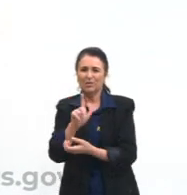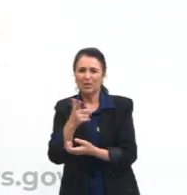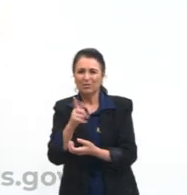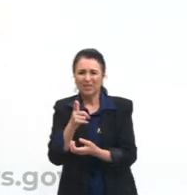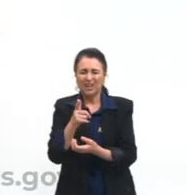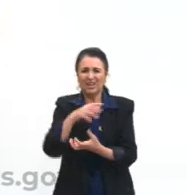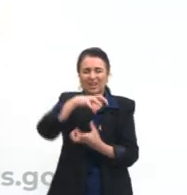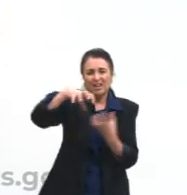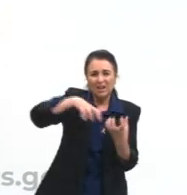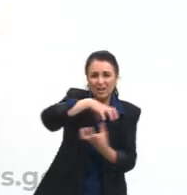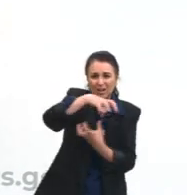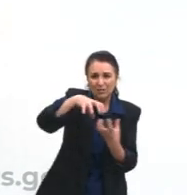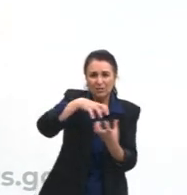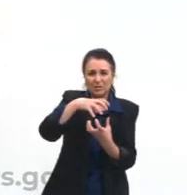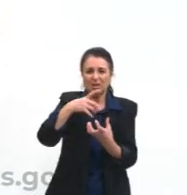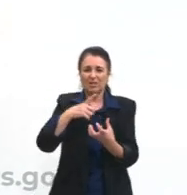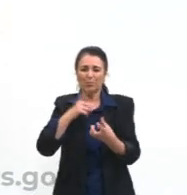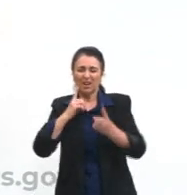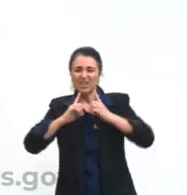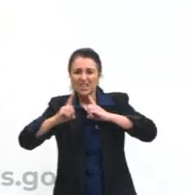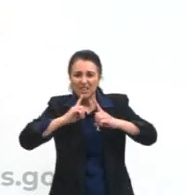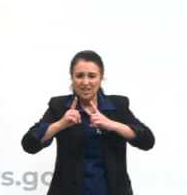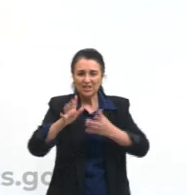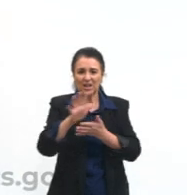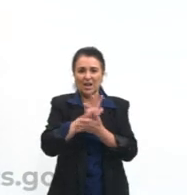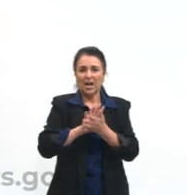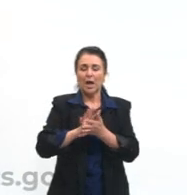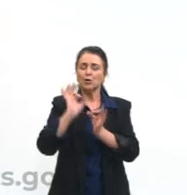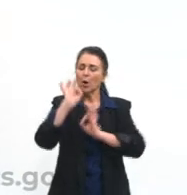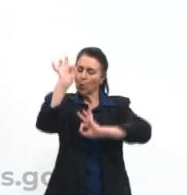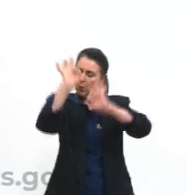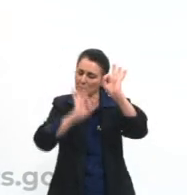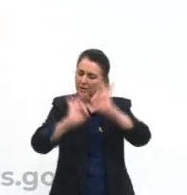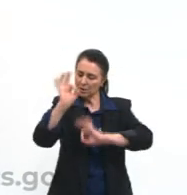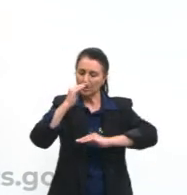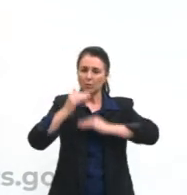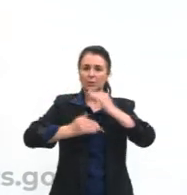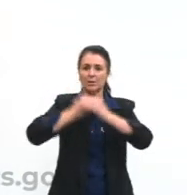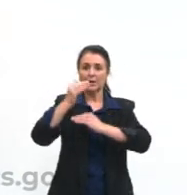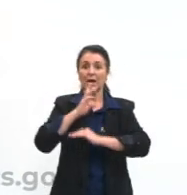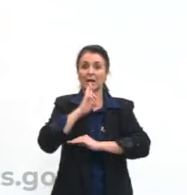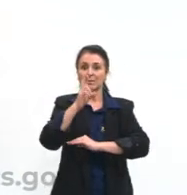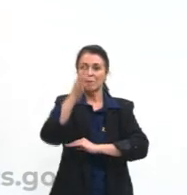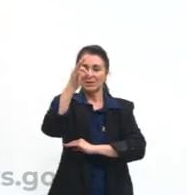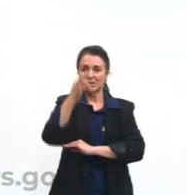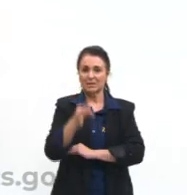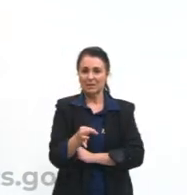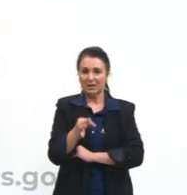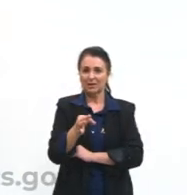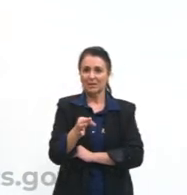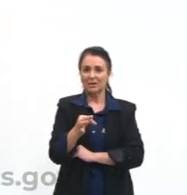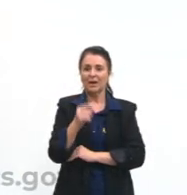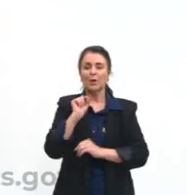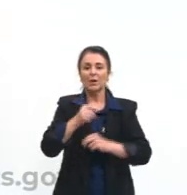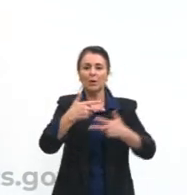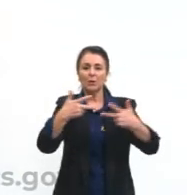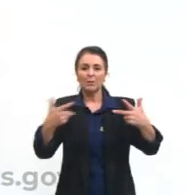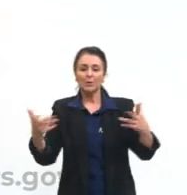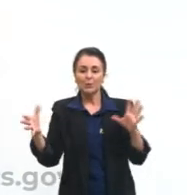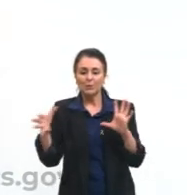tem conta revolução não tem como ter crítica é Ordem e Progresso olha a resposta a cor Esse é o elemento